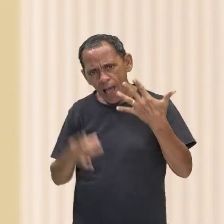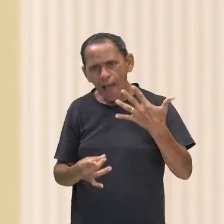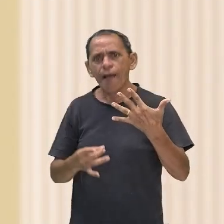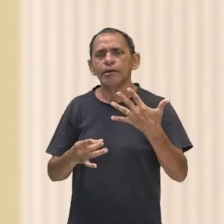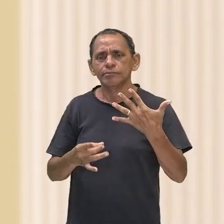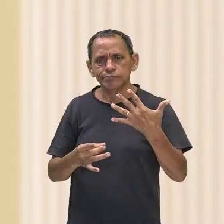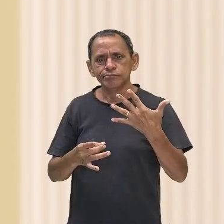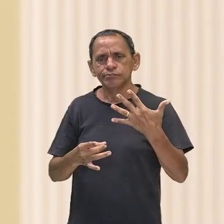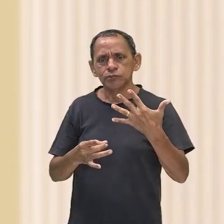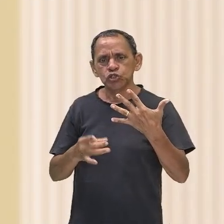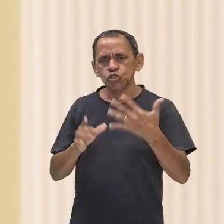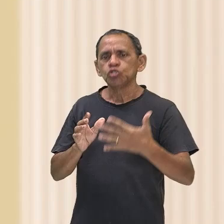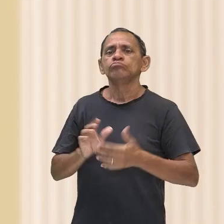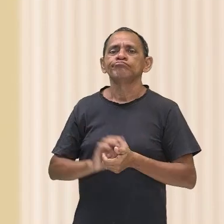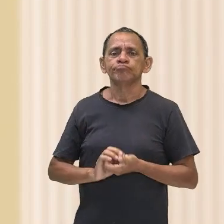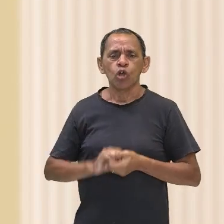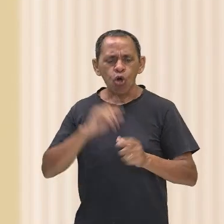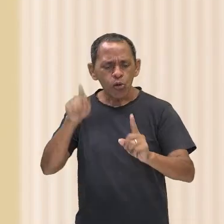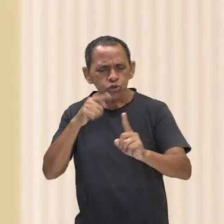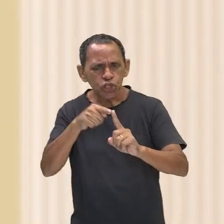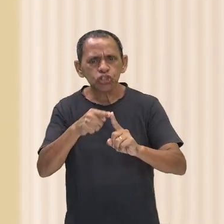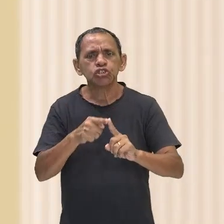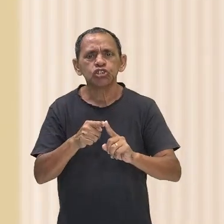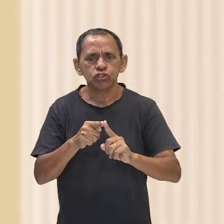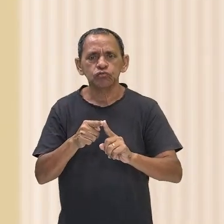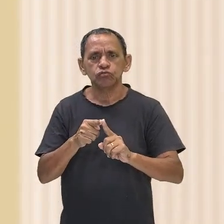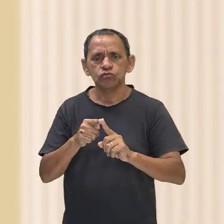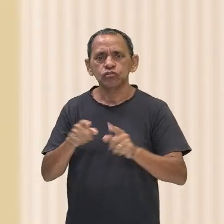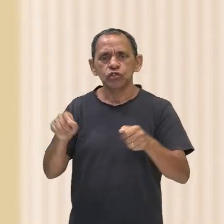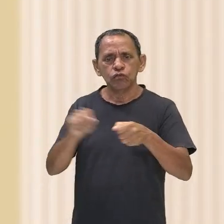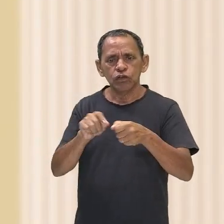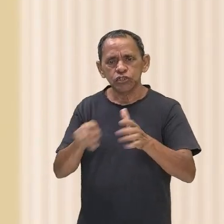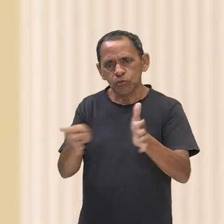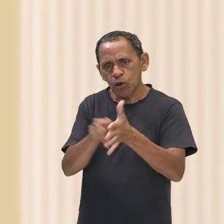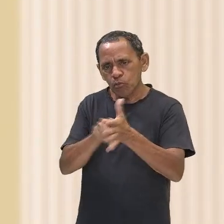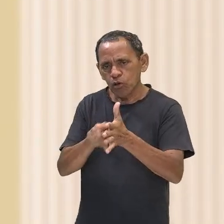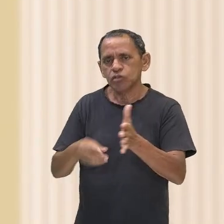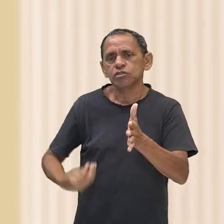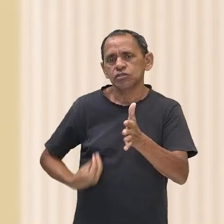de realizarmos o nosso propósito, o nosso objetivo de vida.